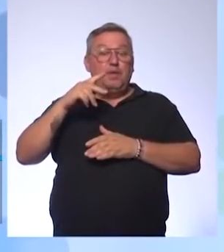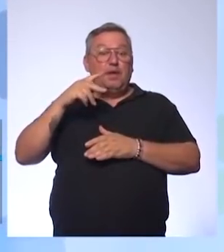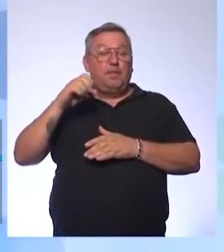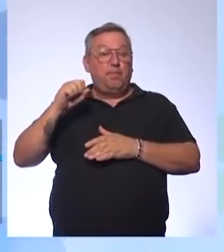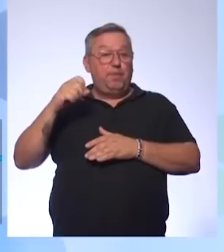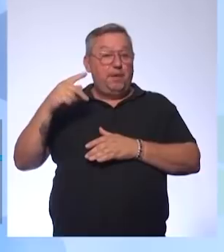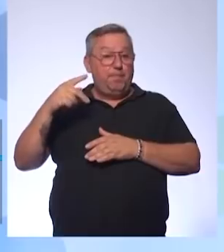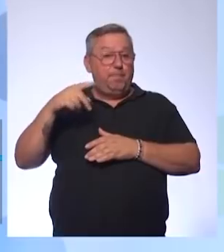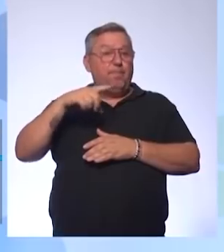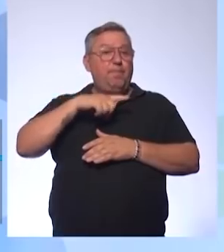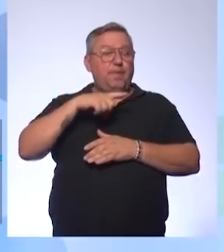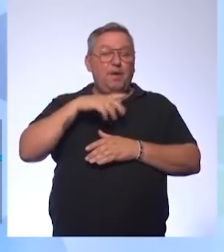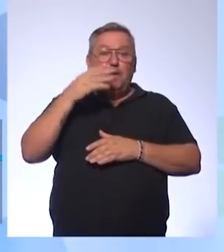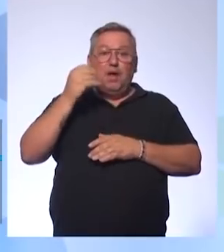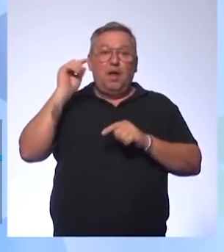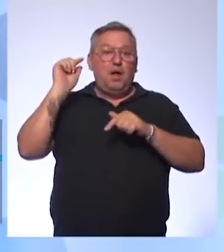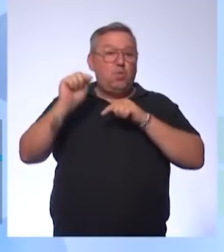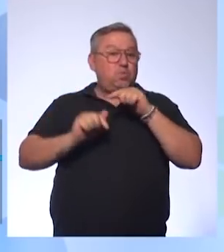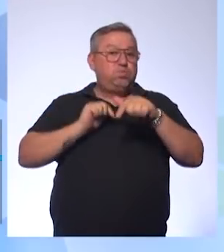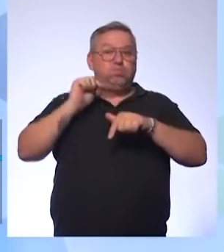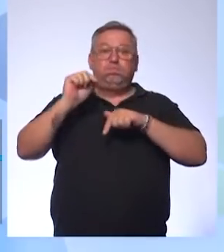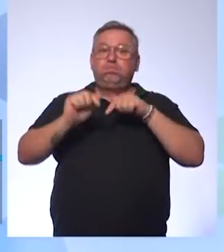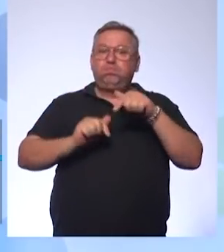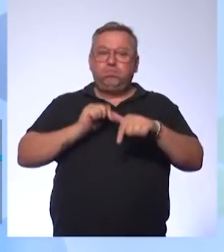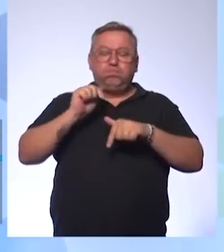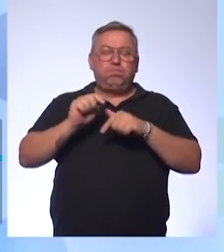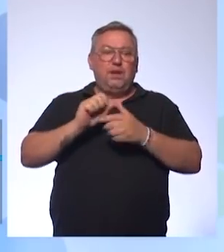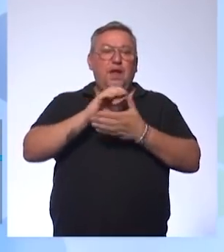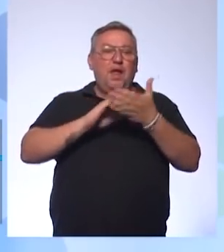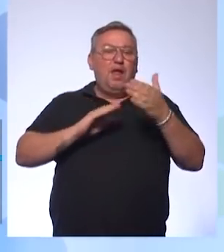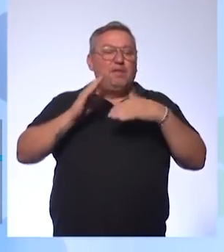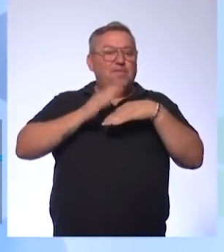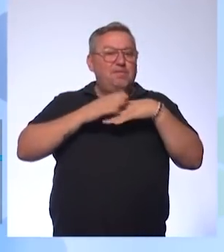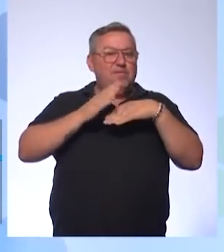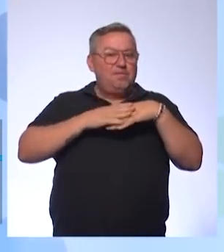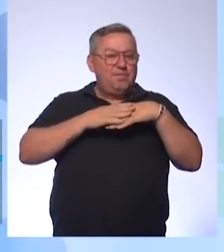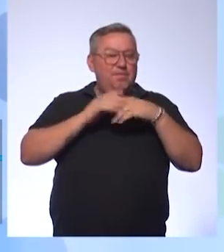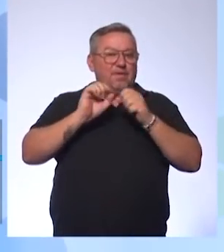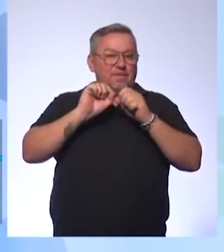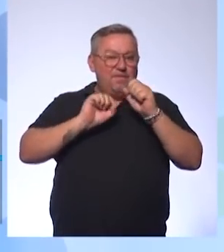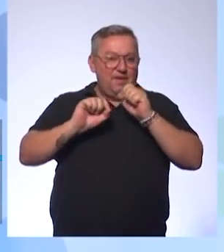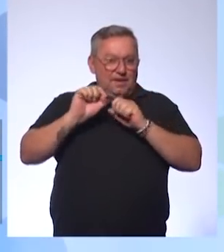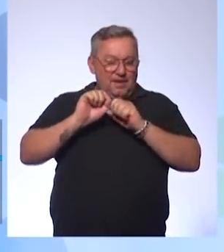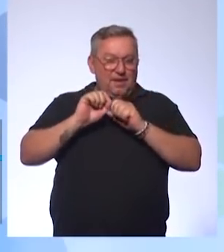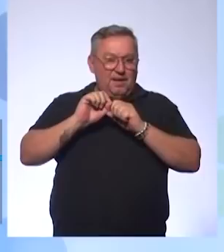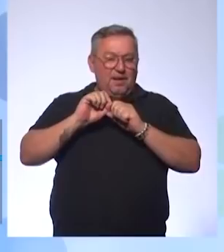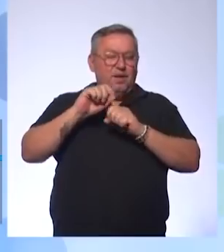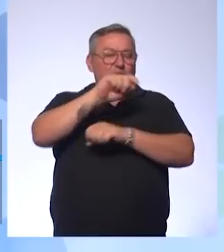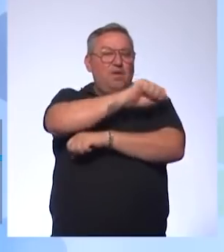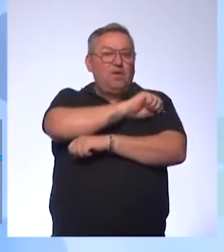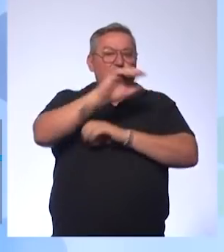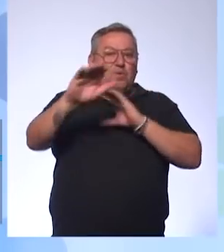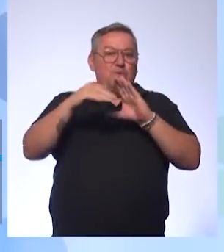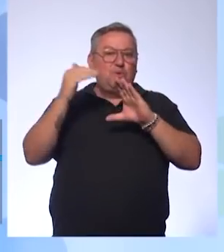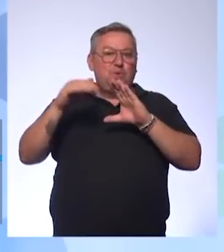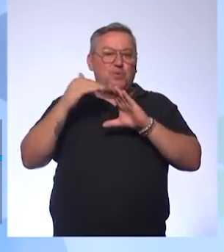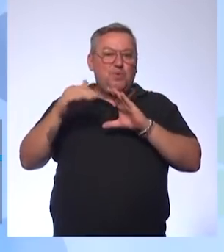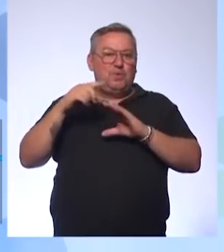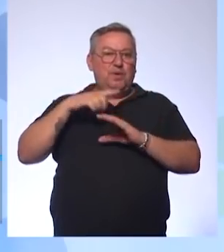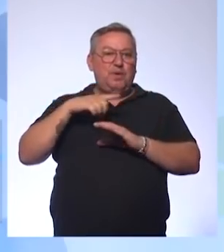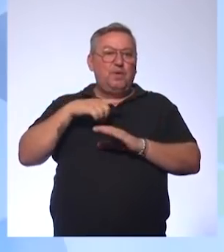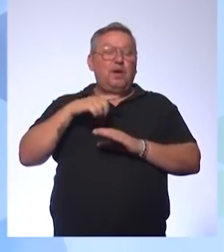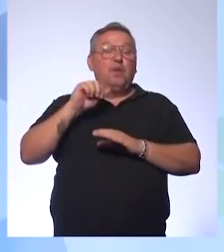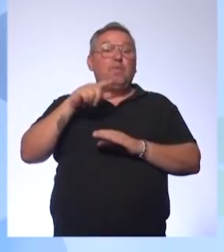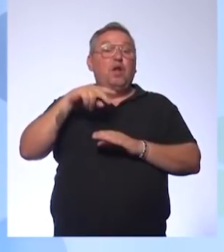muito trabalho. E sempre quando tem essas atividades assim, mão na massa, os alunos mandam demais, demais. Então, eu tenho uma aluna que eu